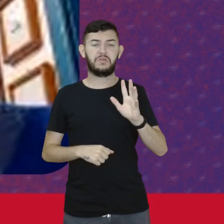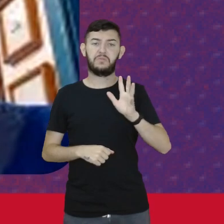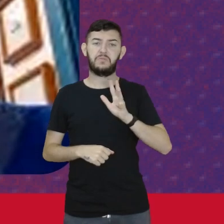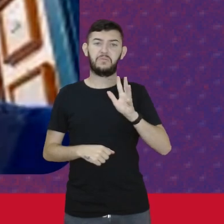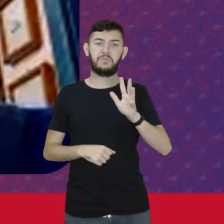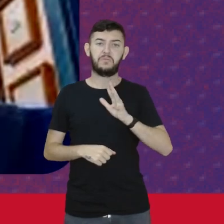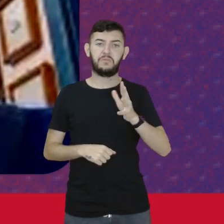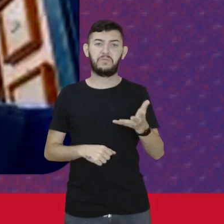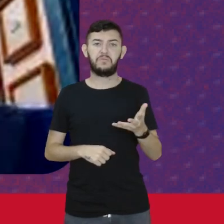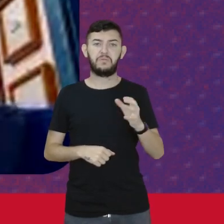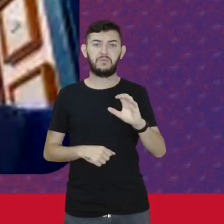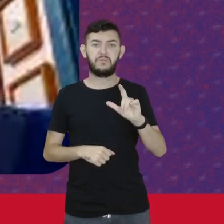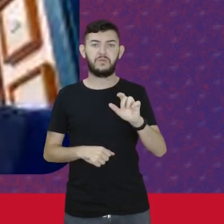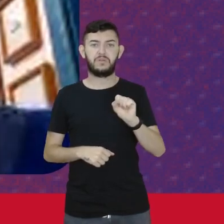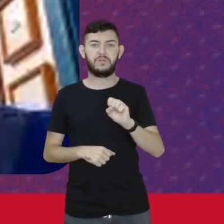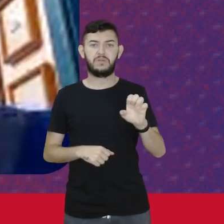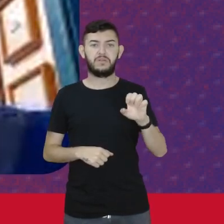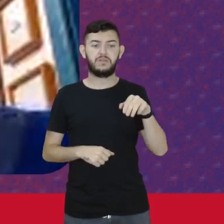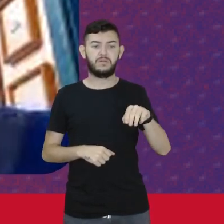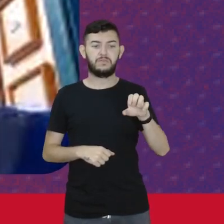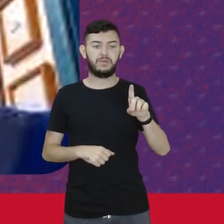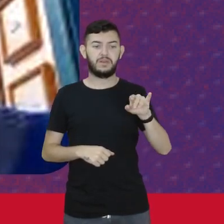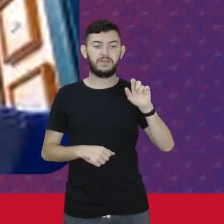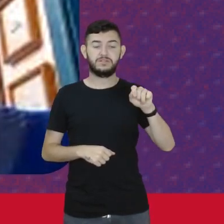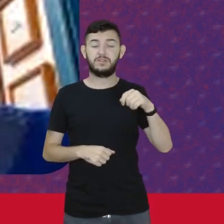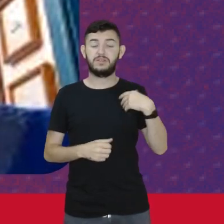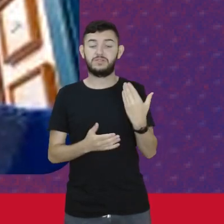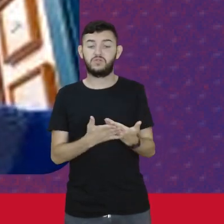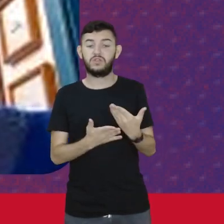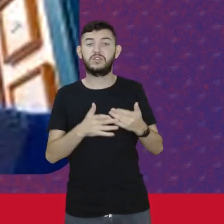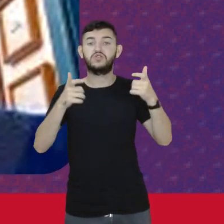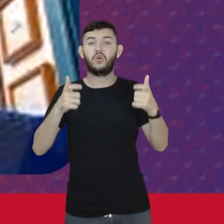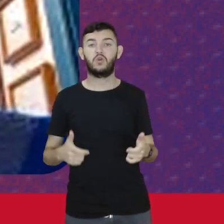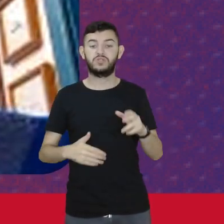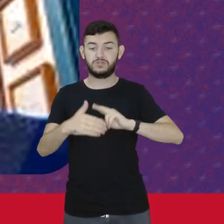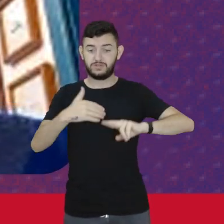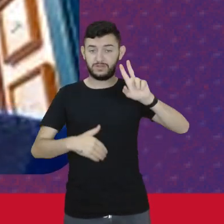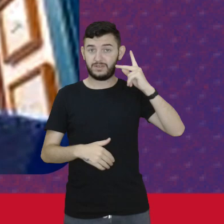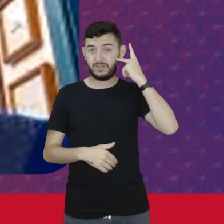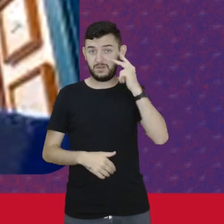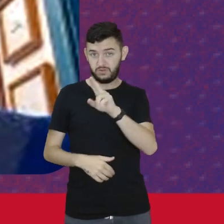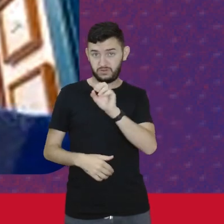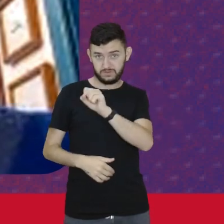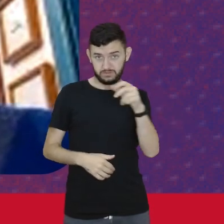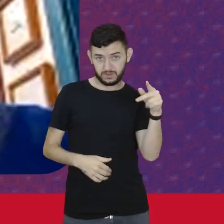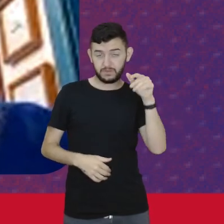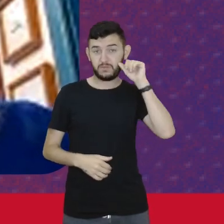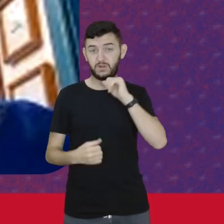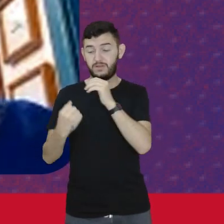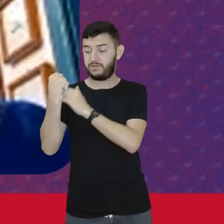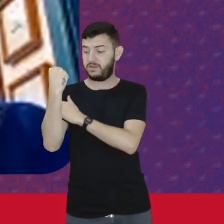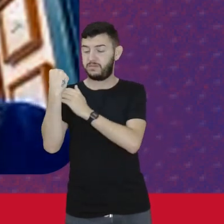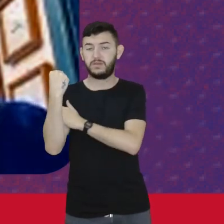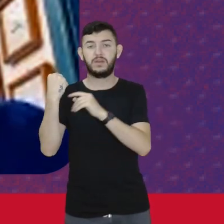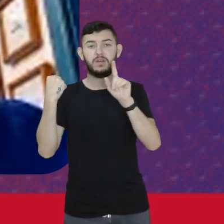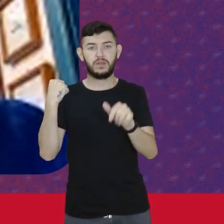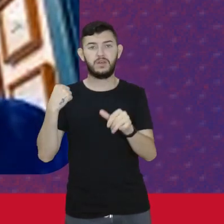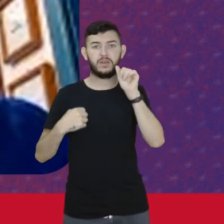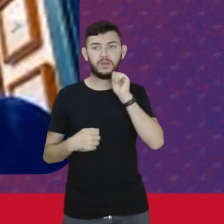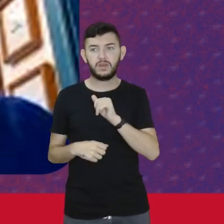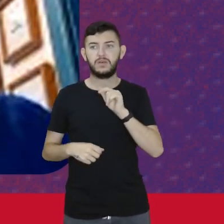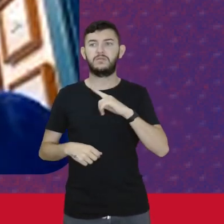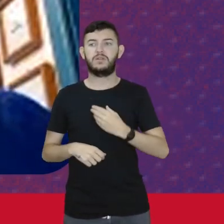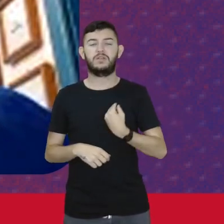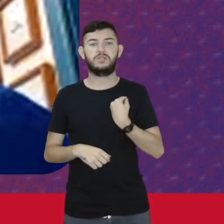média, estudante da USP, não era. Mulher feminista era aquelas mulheres da periferia que vieram